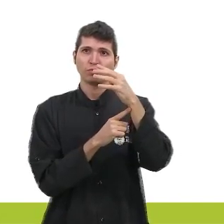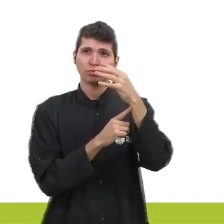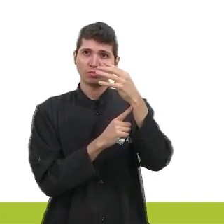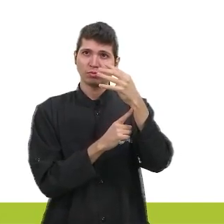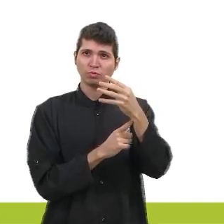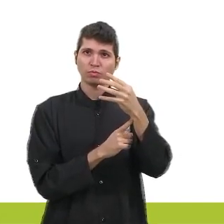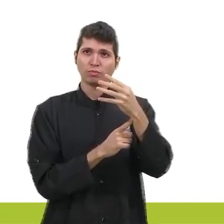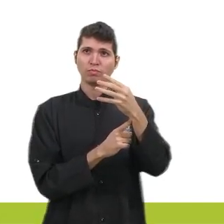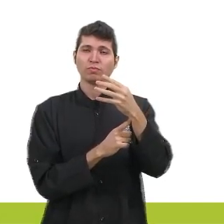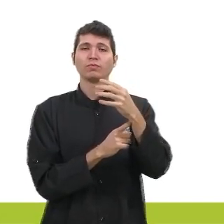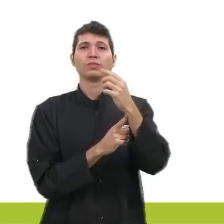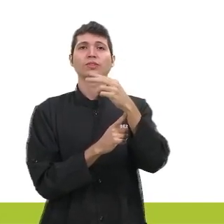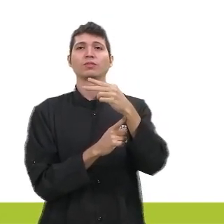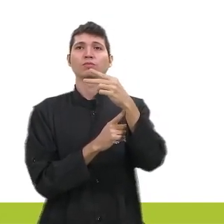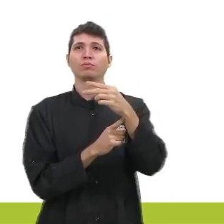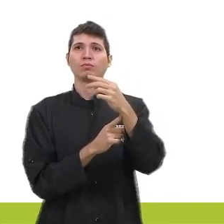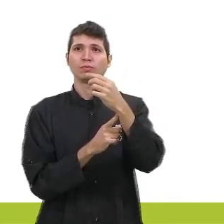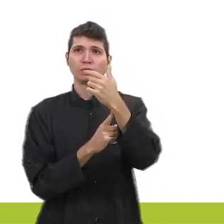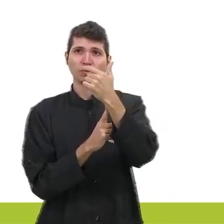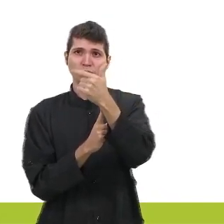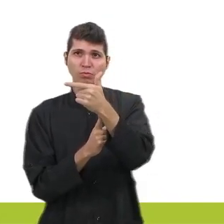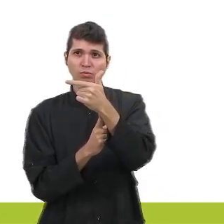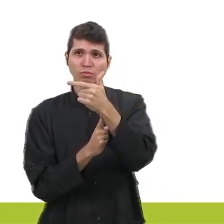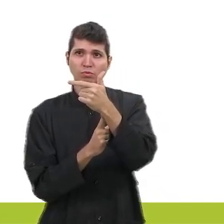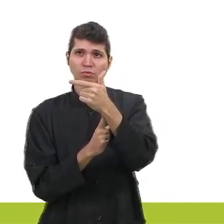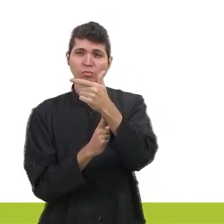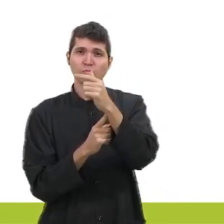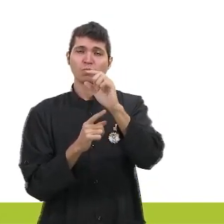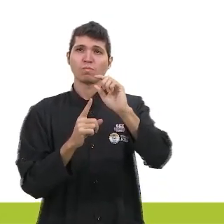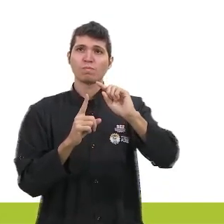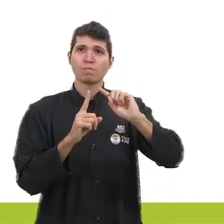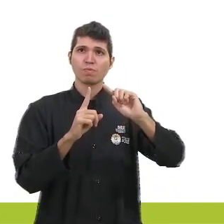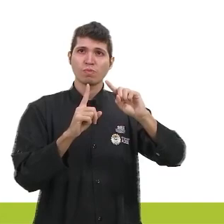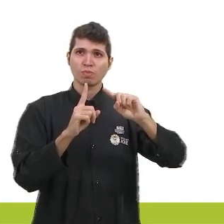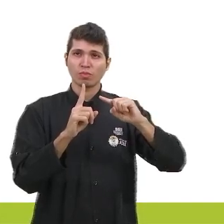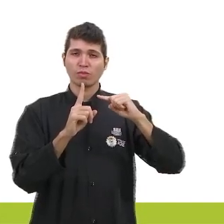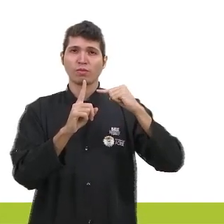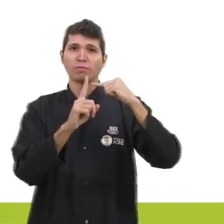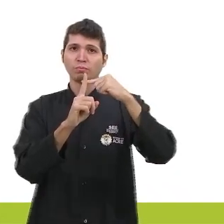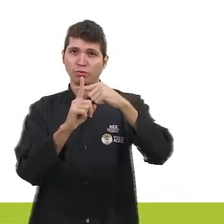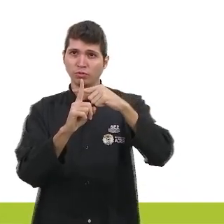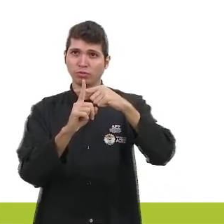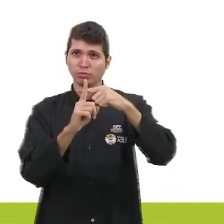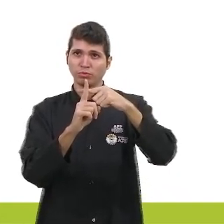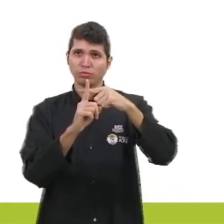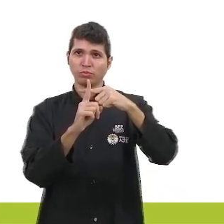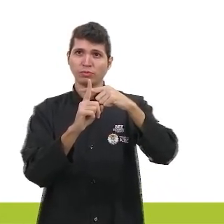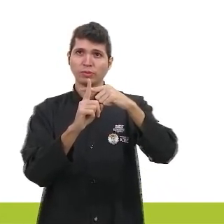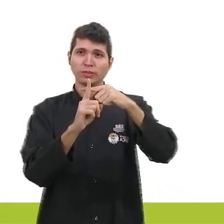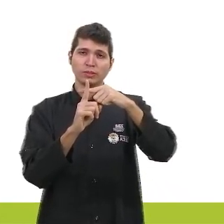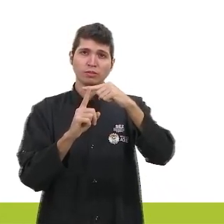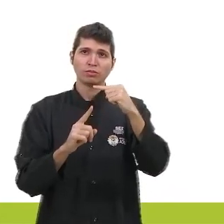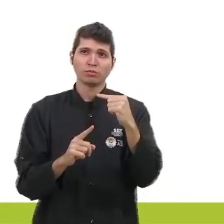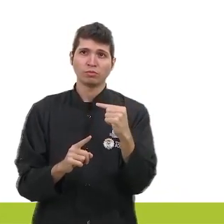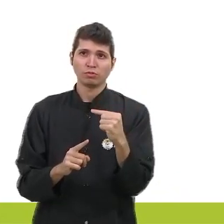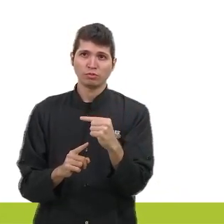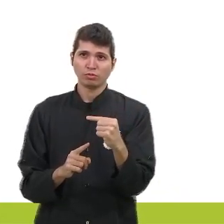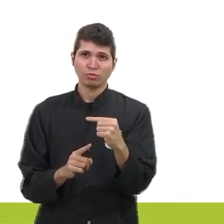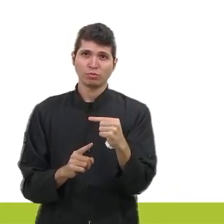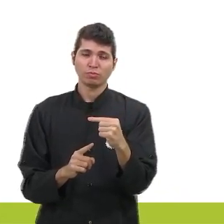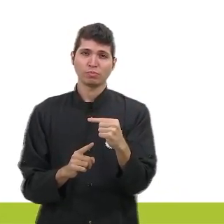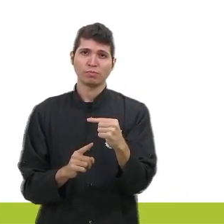caso mais ou menos, ele vai gerar o valor positivo para x' e um valor negativo para x duas linhas, tá